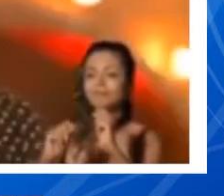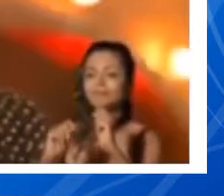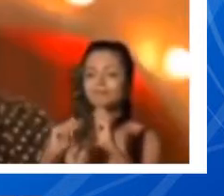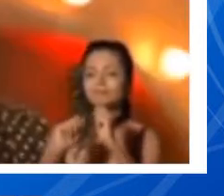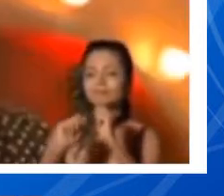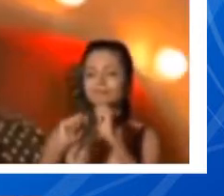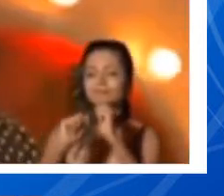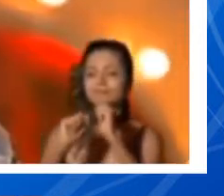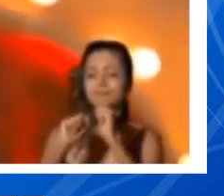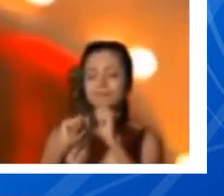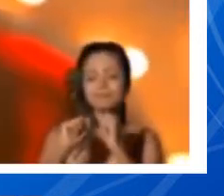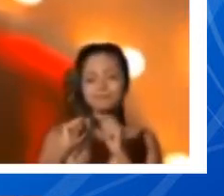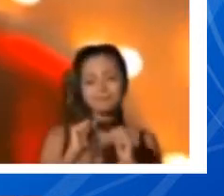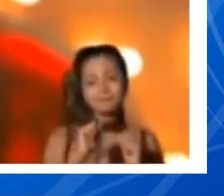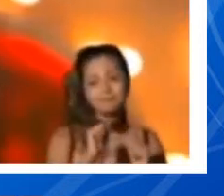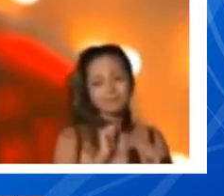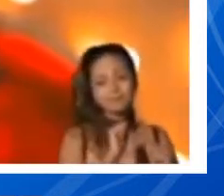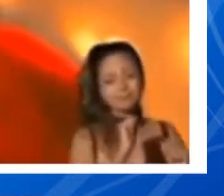Olha,